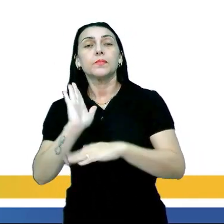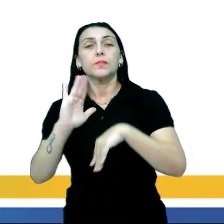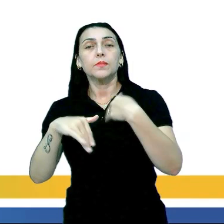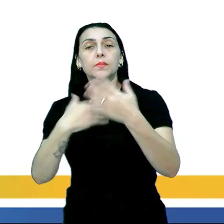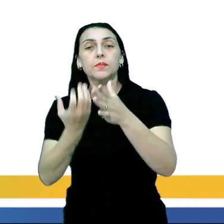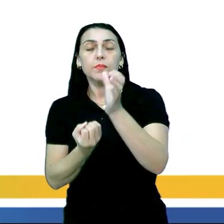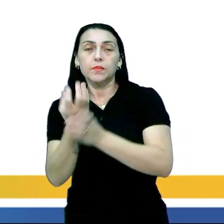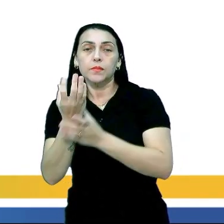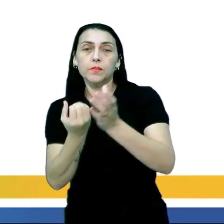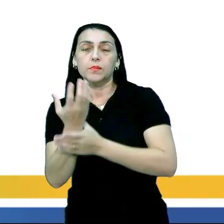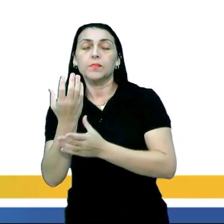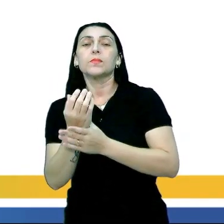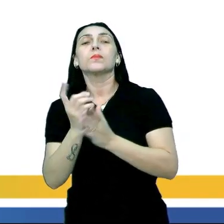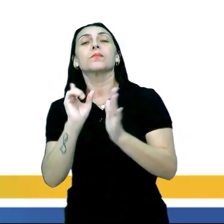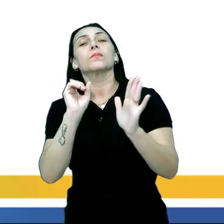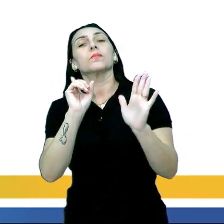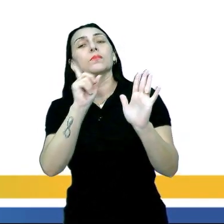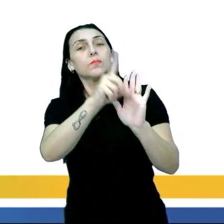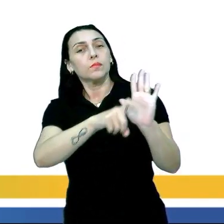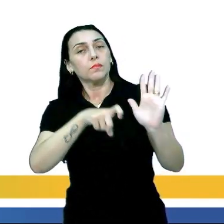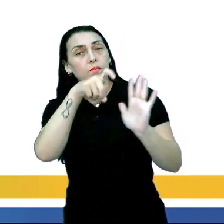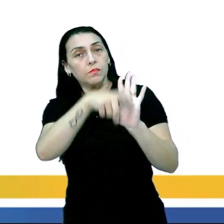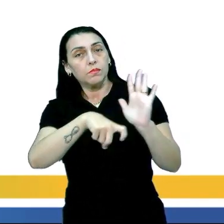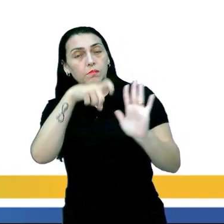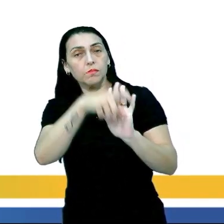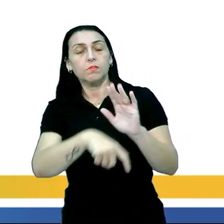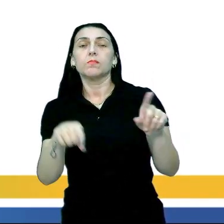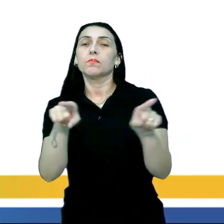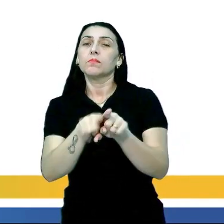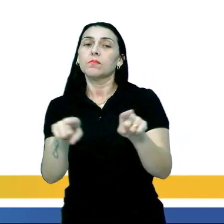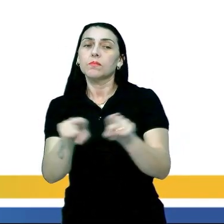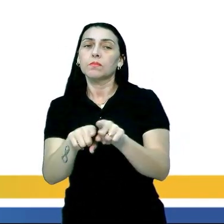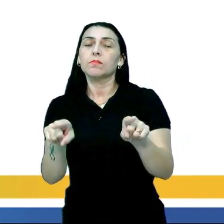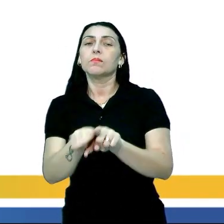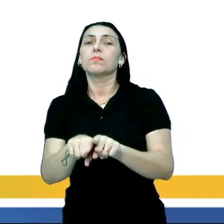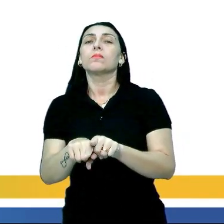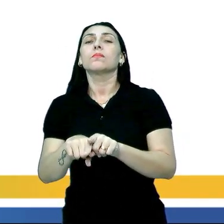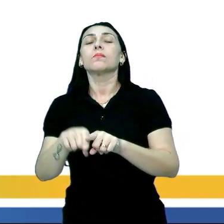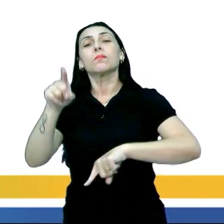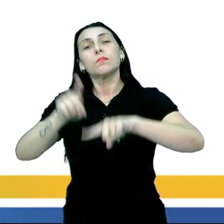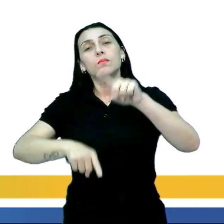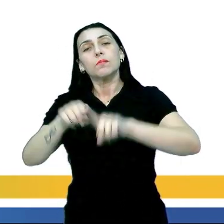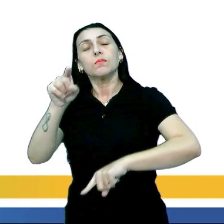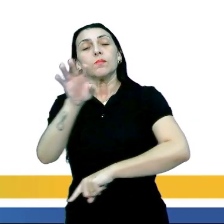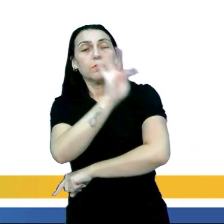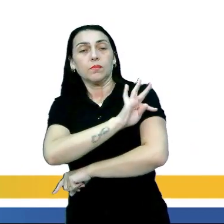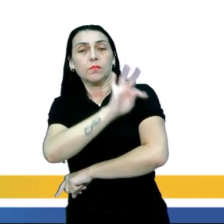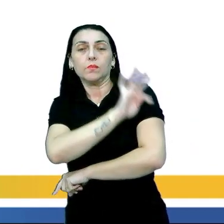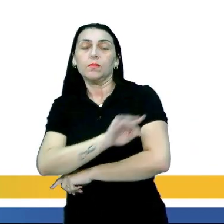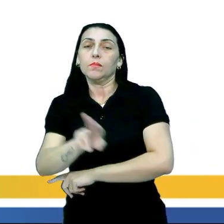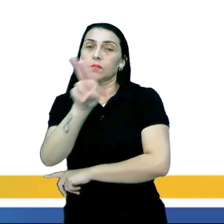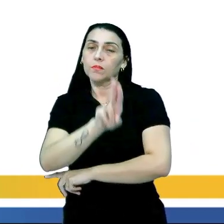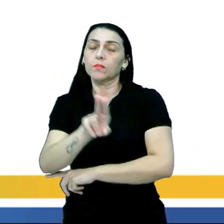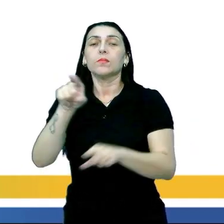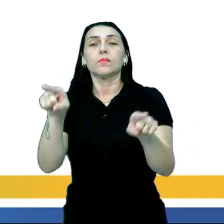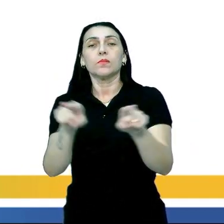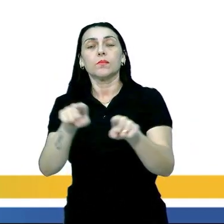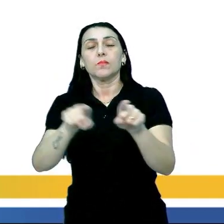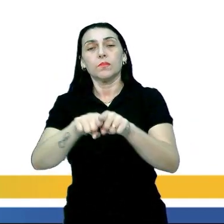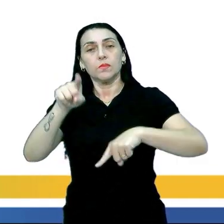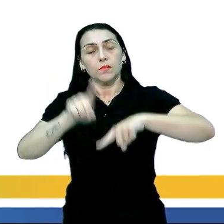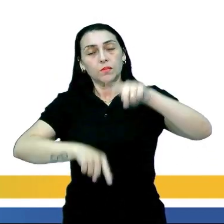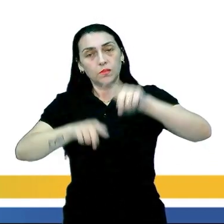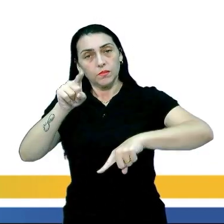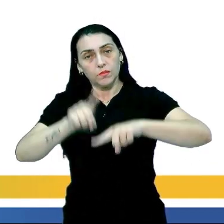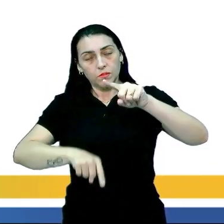de produção da agropecuária estão inclusos todos os serviços, técnicas utilizadas e também os